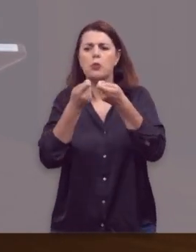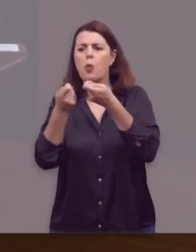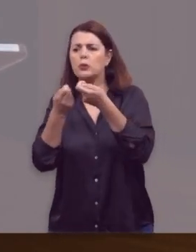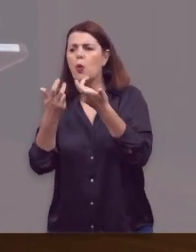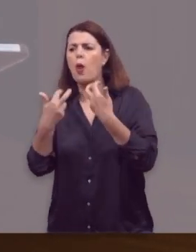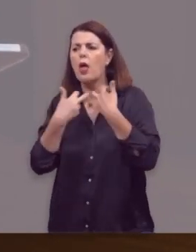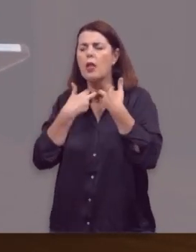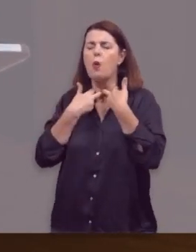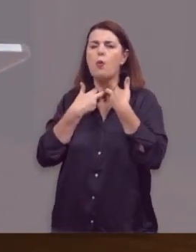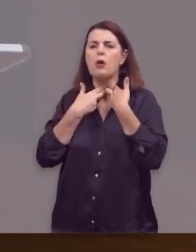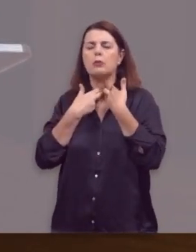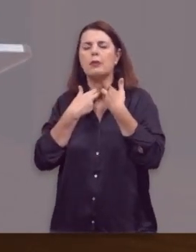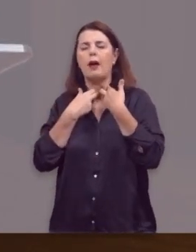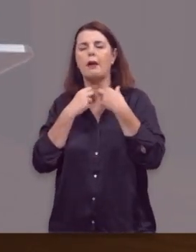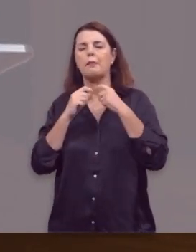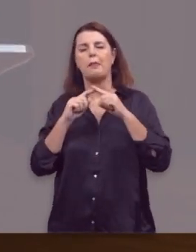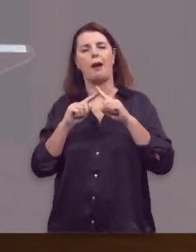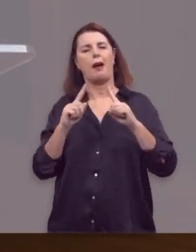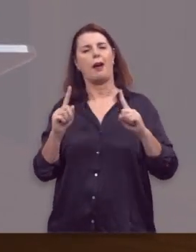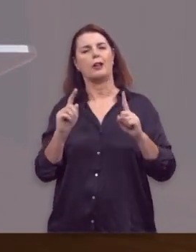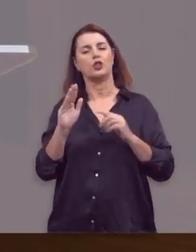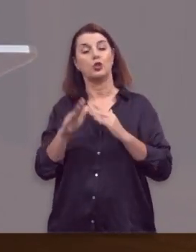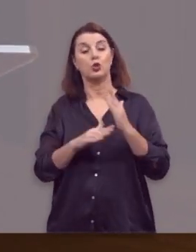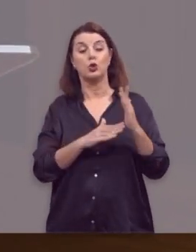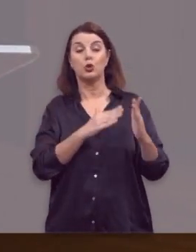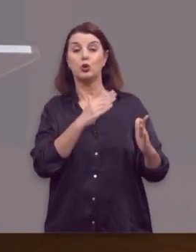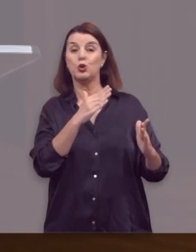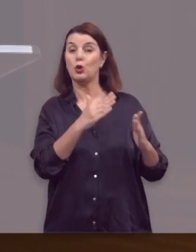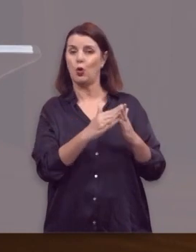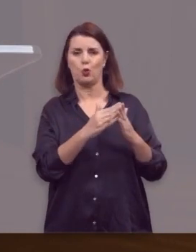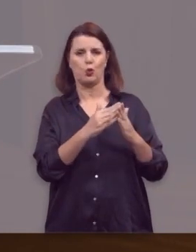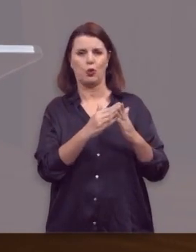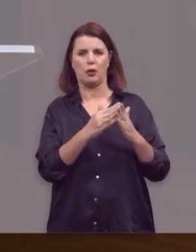controle. Porém, todas elas são